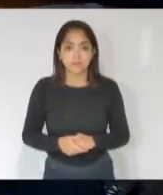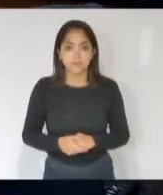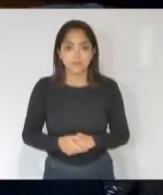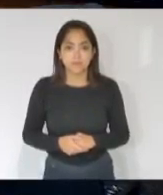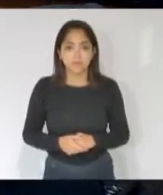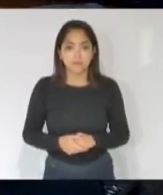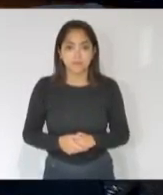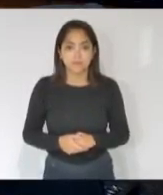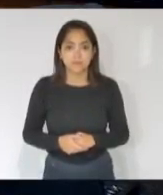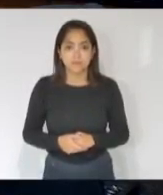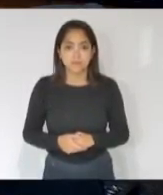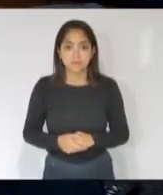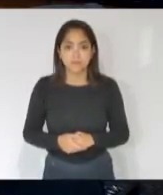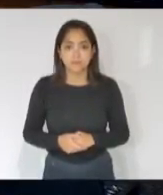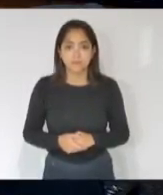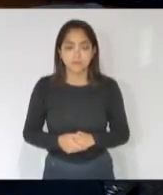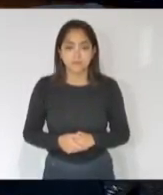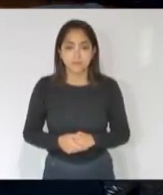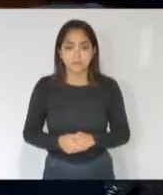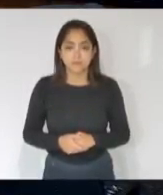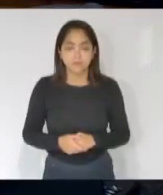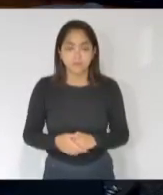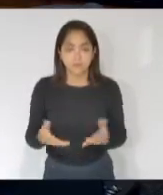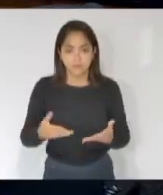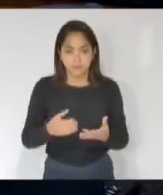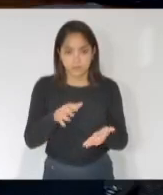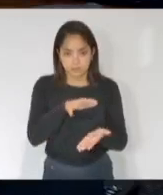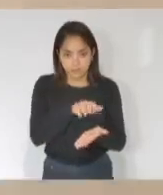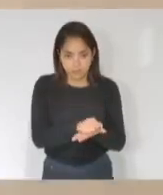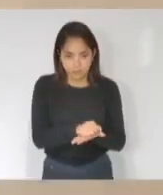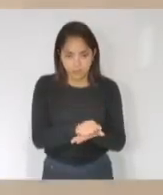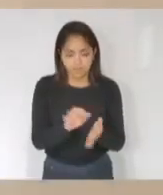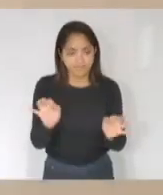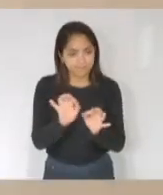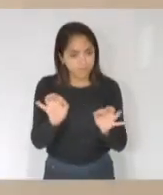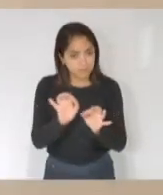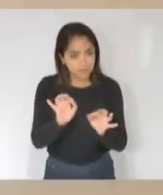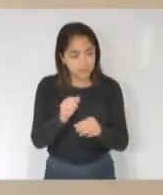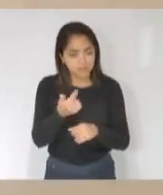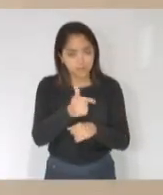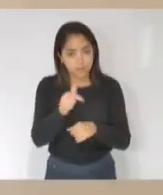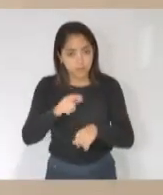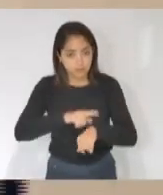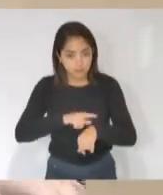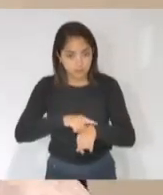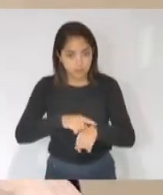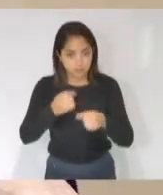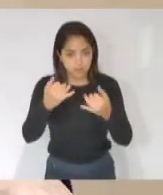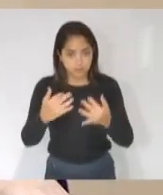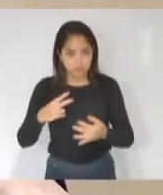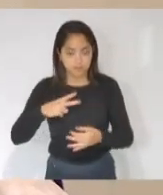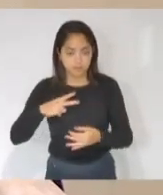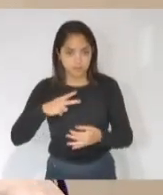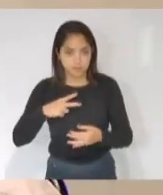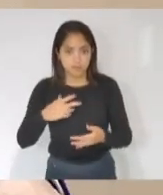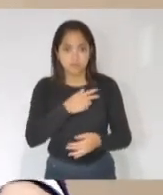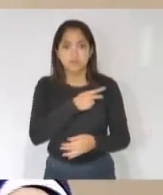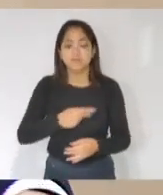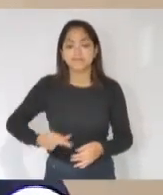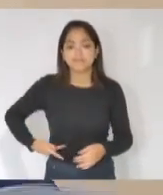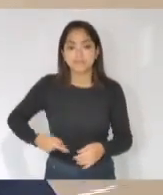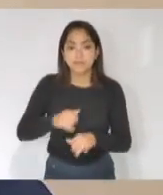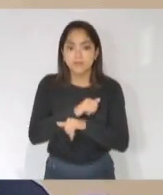Dada a ausência do deputado que se inscreveu para falar, não havendo mais ninguém inscrito em explicações pessoais, esta